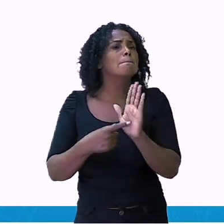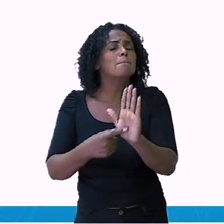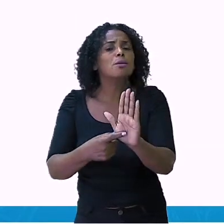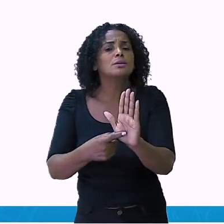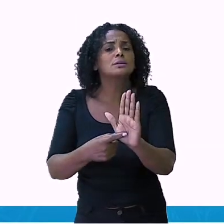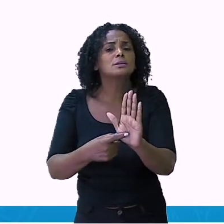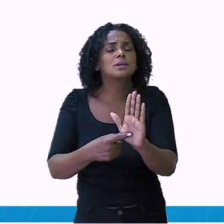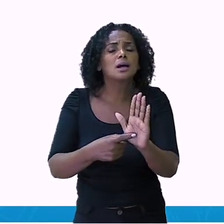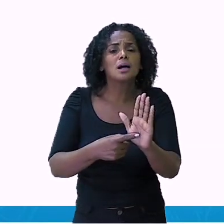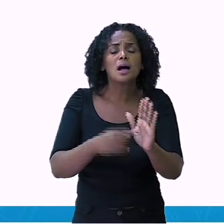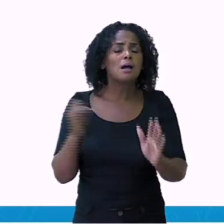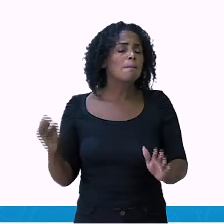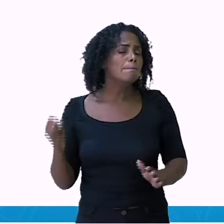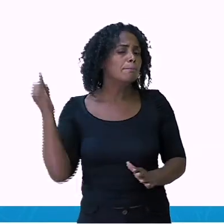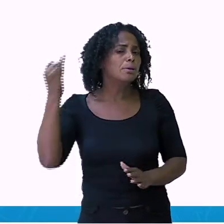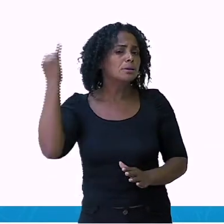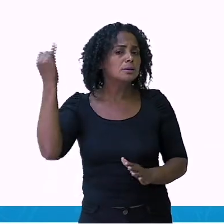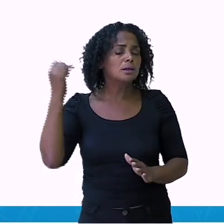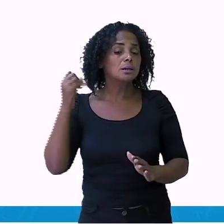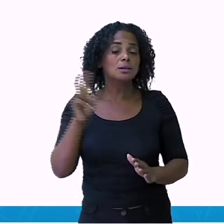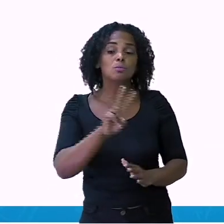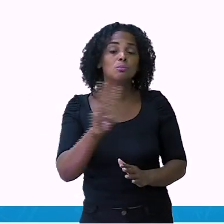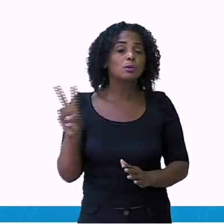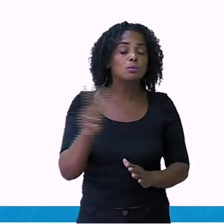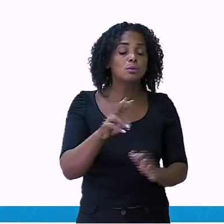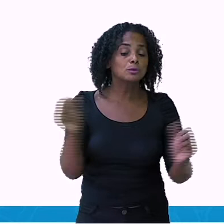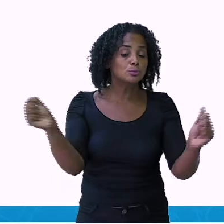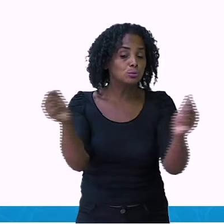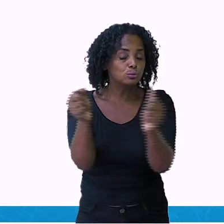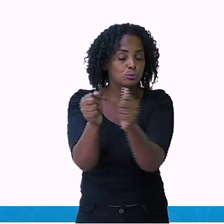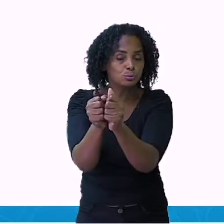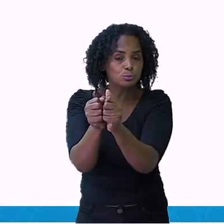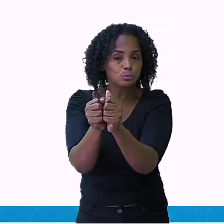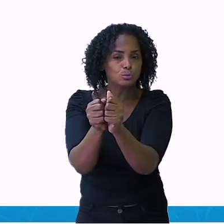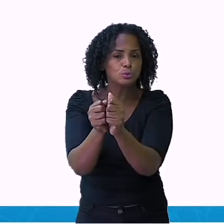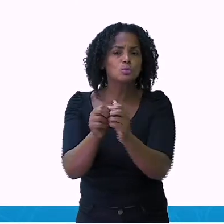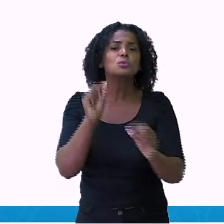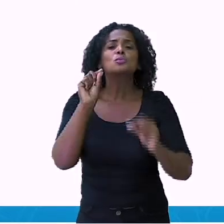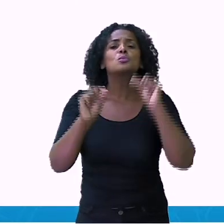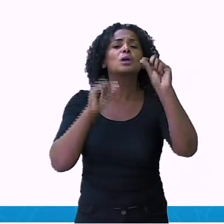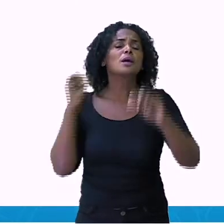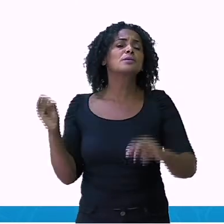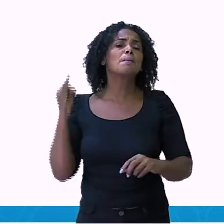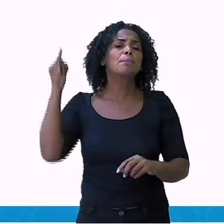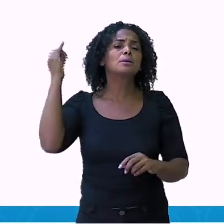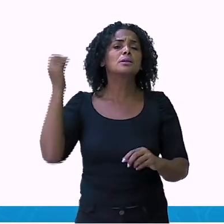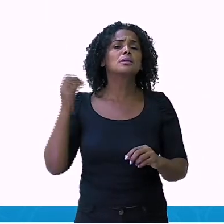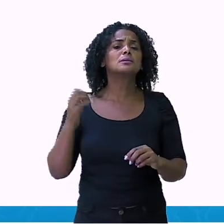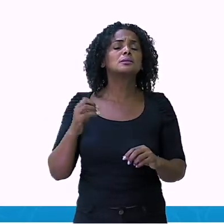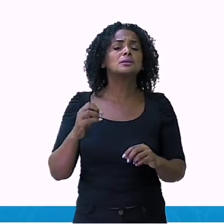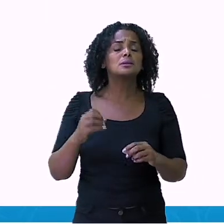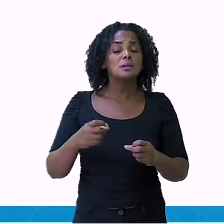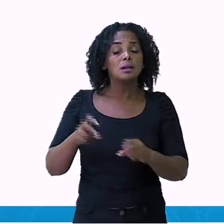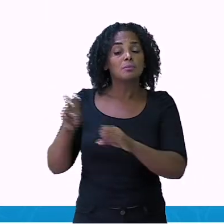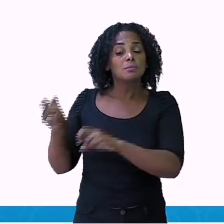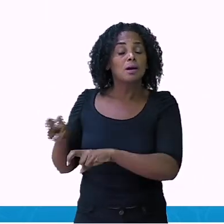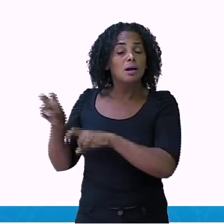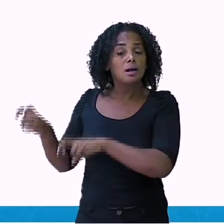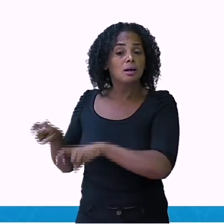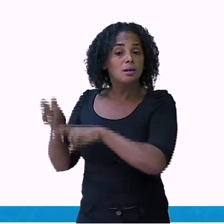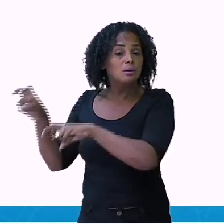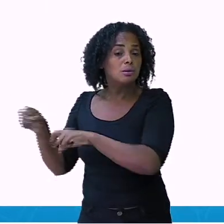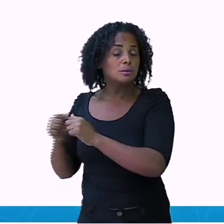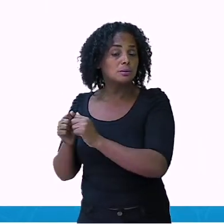relação de quê? De importância um para o outro. Então, o que de importante, por exemplo, a zona rural pode trazer com